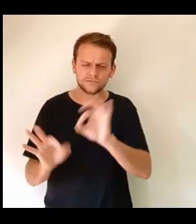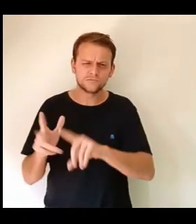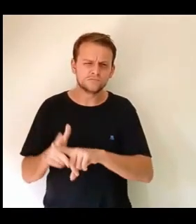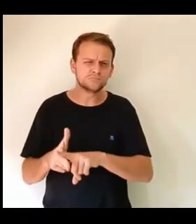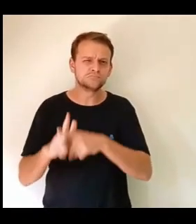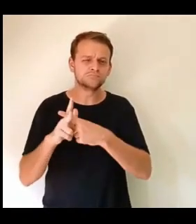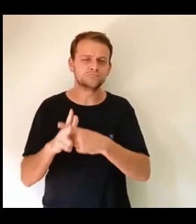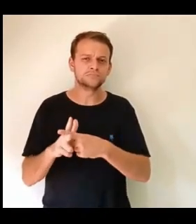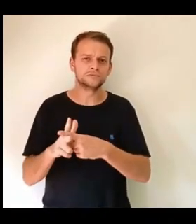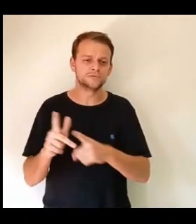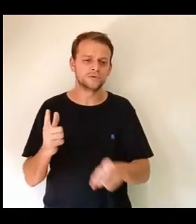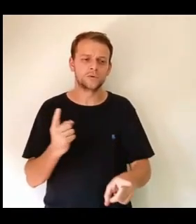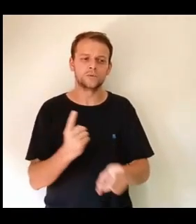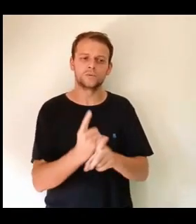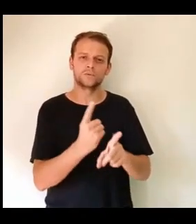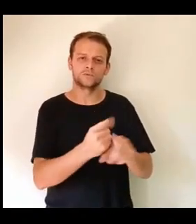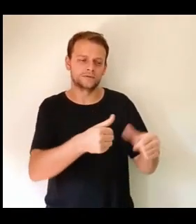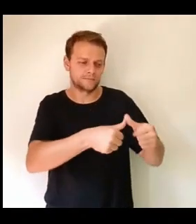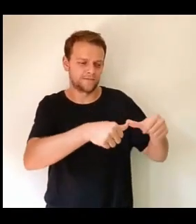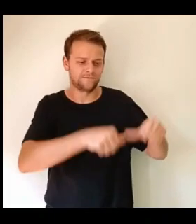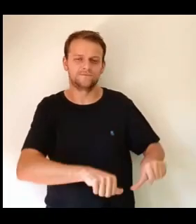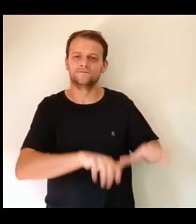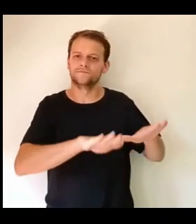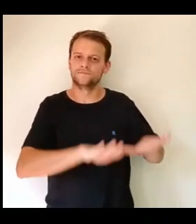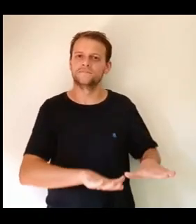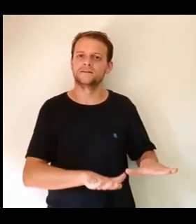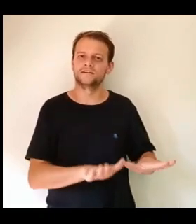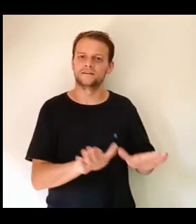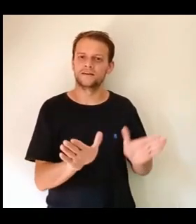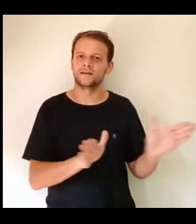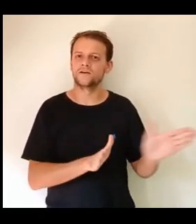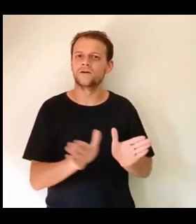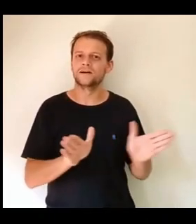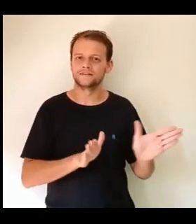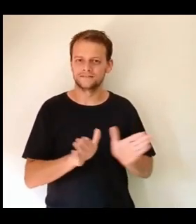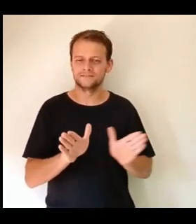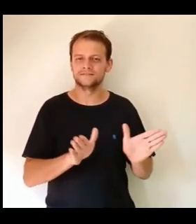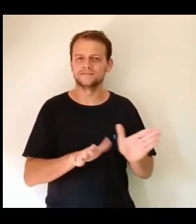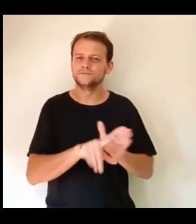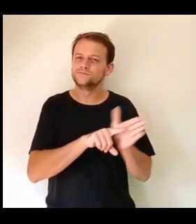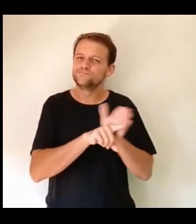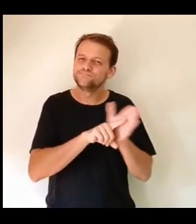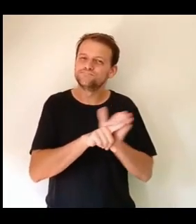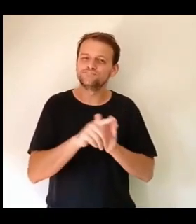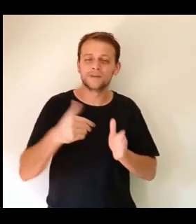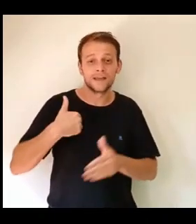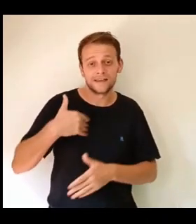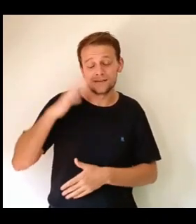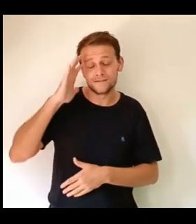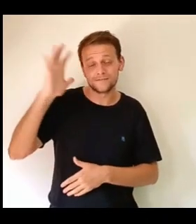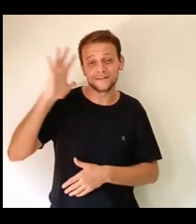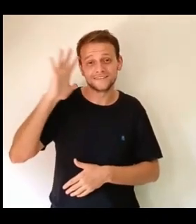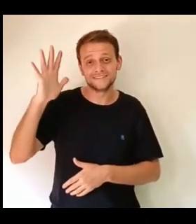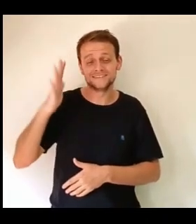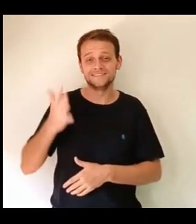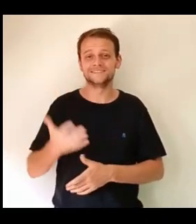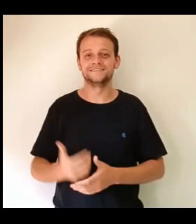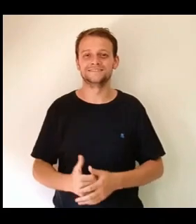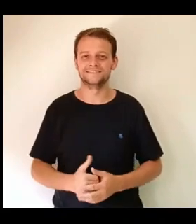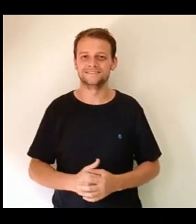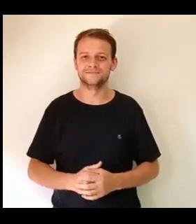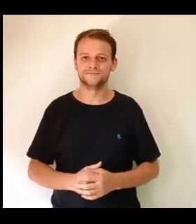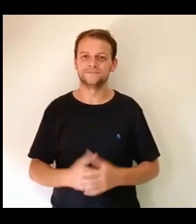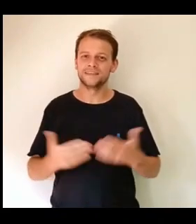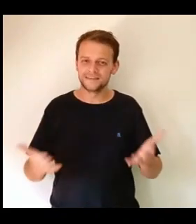processado, né, assim, catalogado e arrumado, e que ele ache um lugar para ficar com acesso à pesquisa e tudo. Isso é o